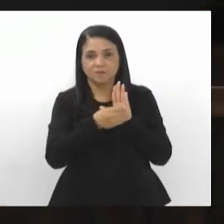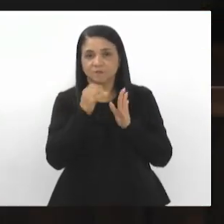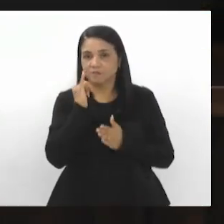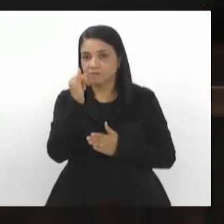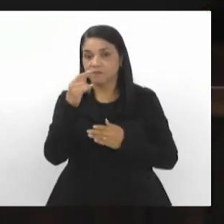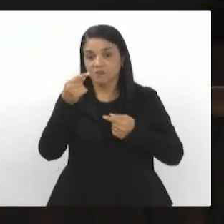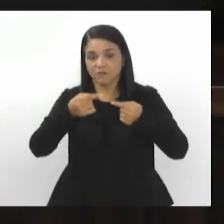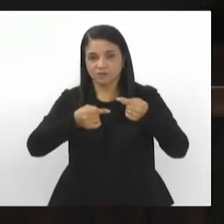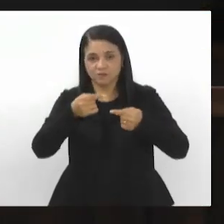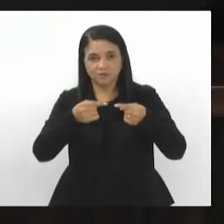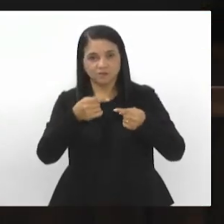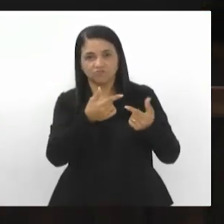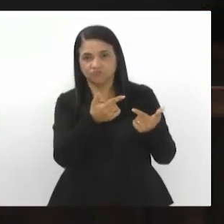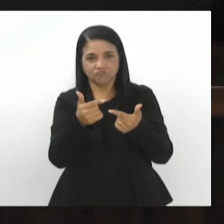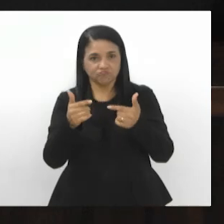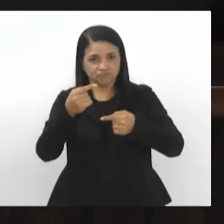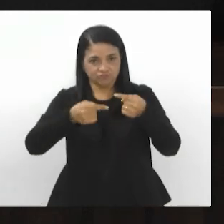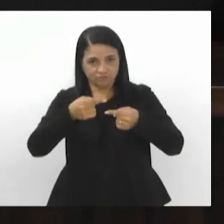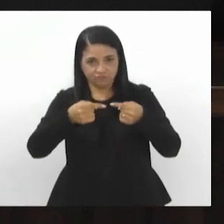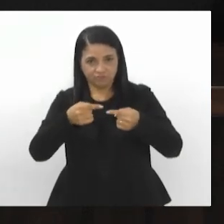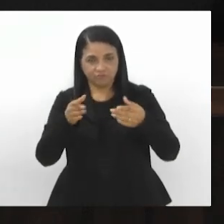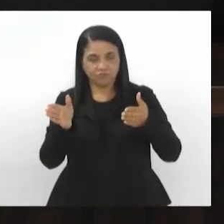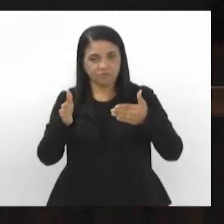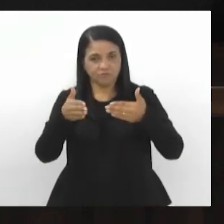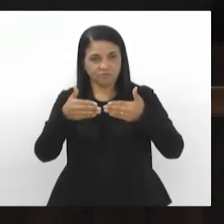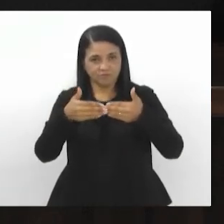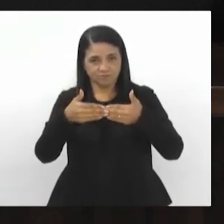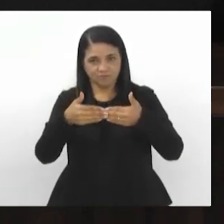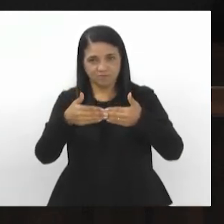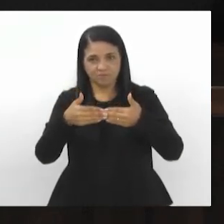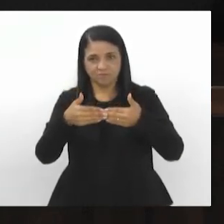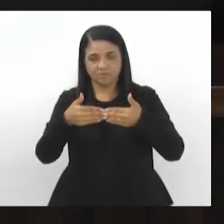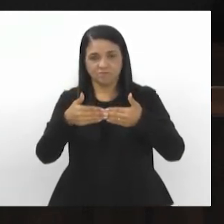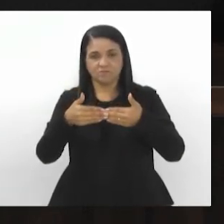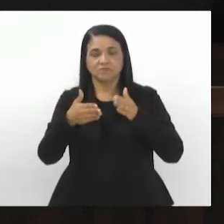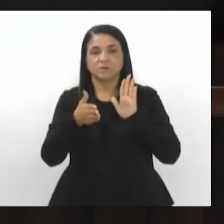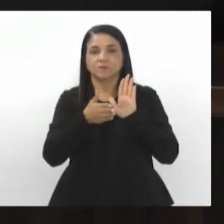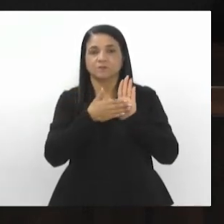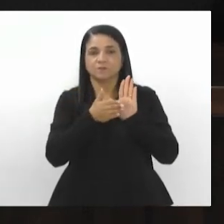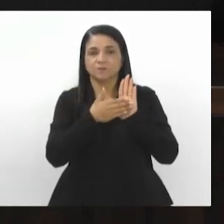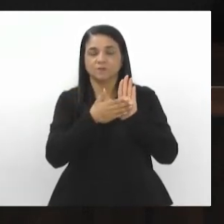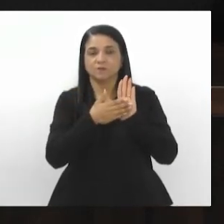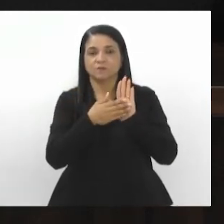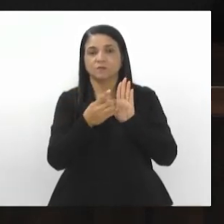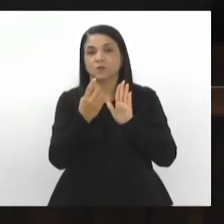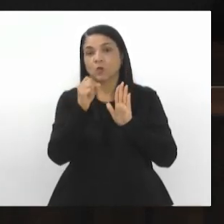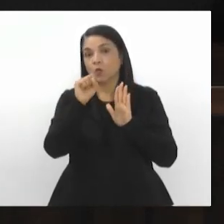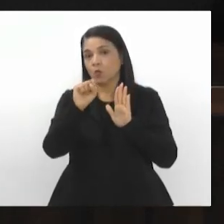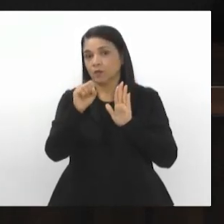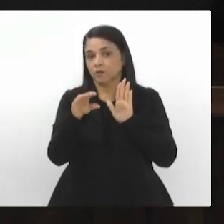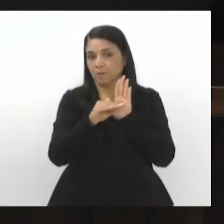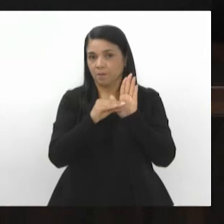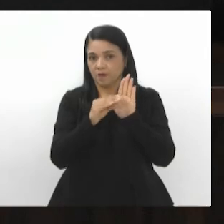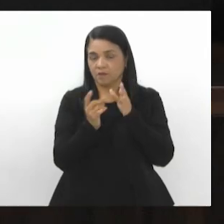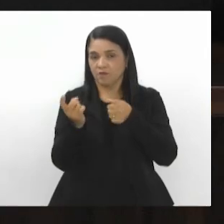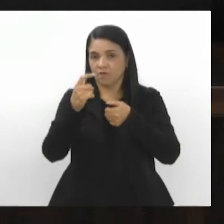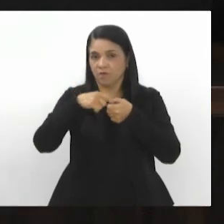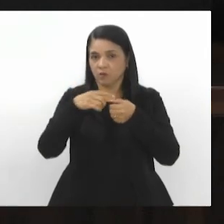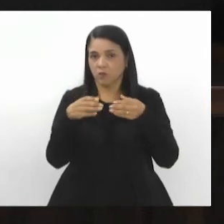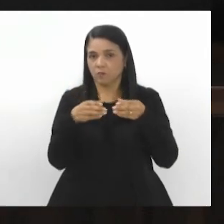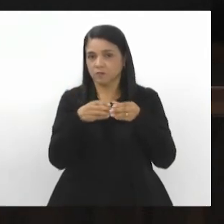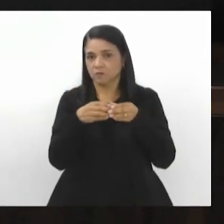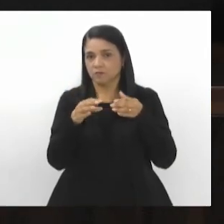em discussão, não havendo quem queira discutir, encerrada a discussão, a presente proposta recebeu 8 emendas e retorna às